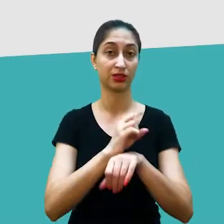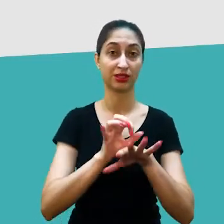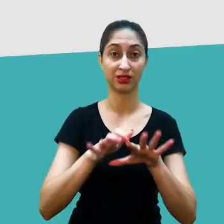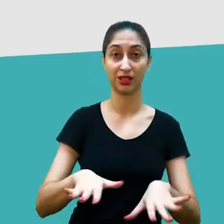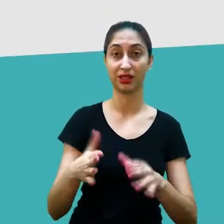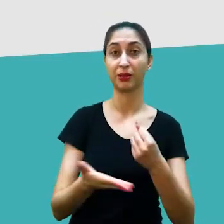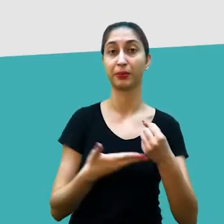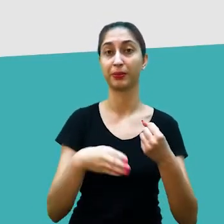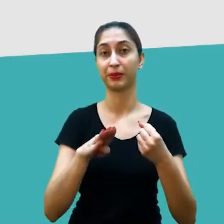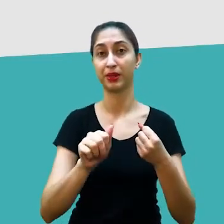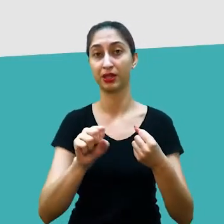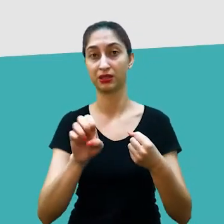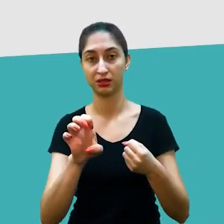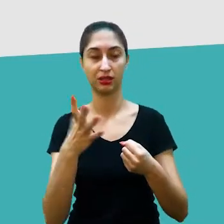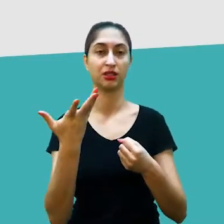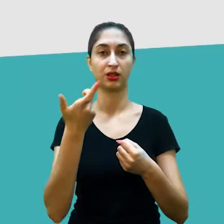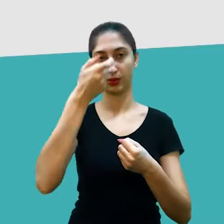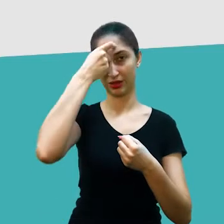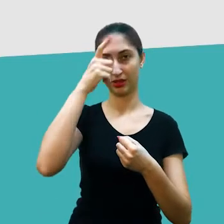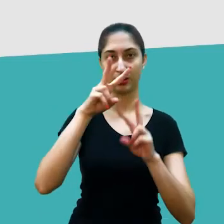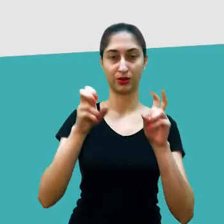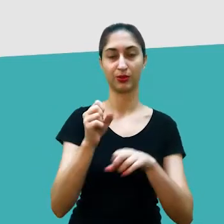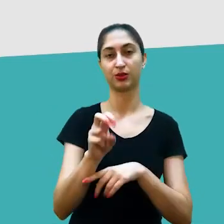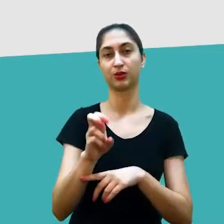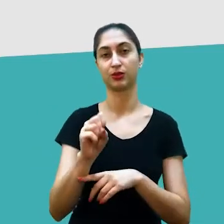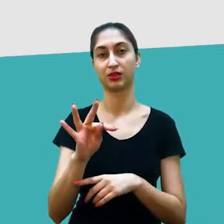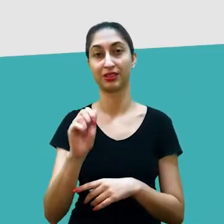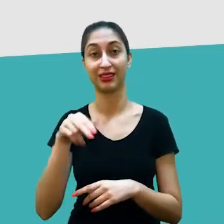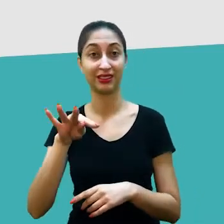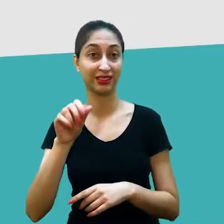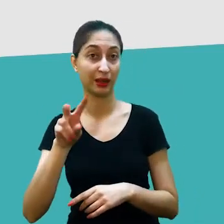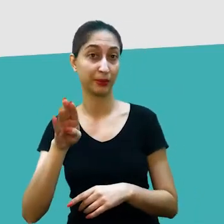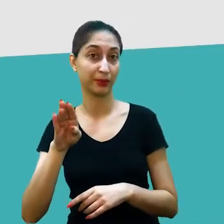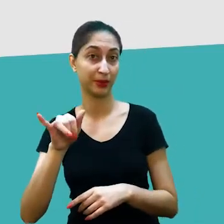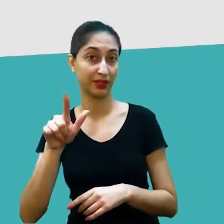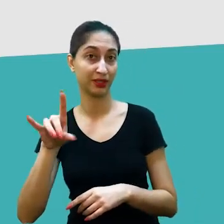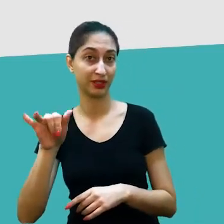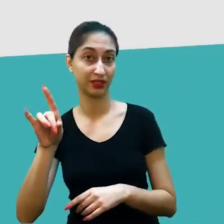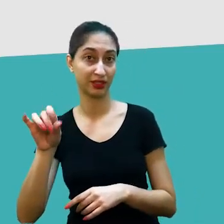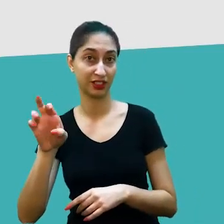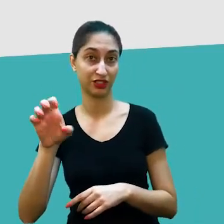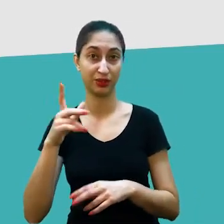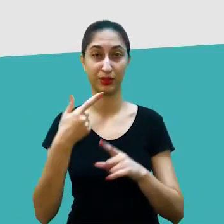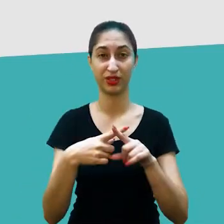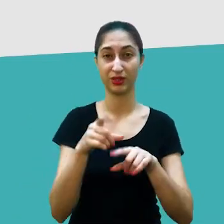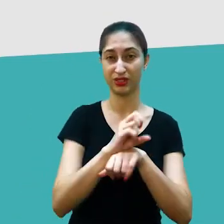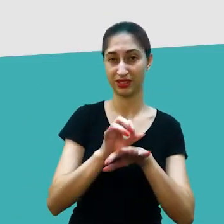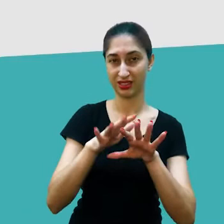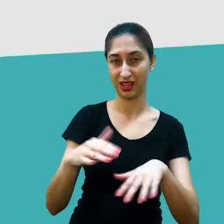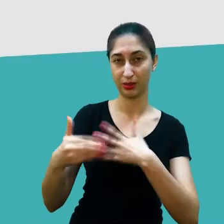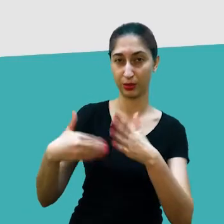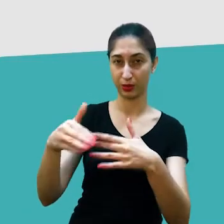da base da consciência da sustentabilidade. Por quê? Porque o lixo gerado por um design mal feito, por um